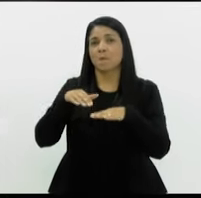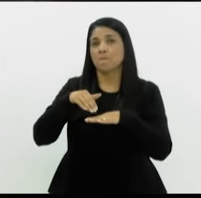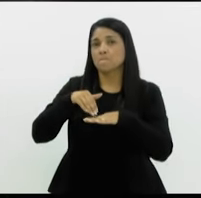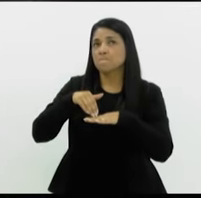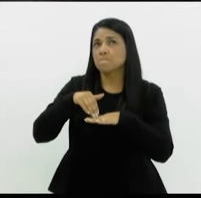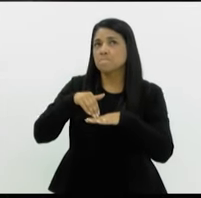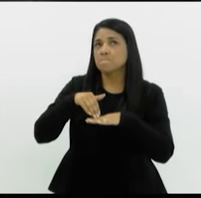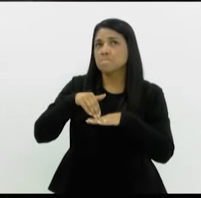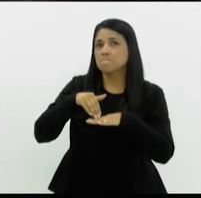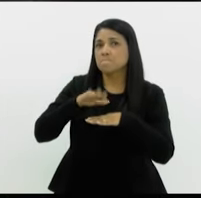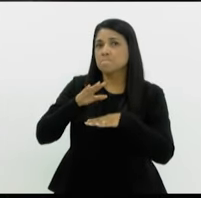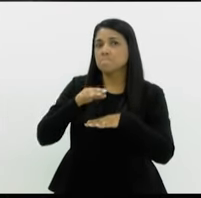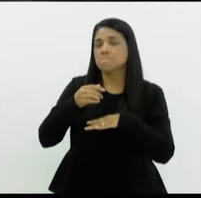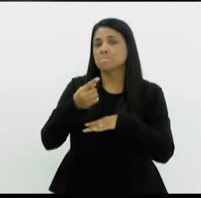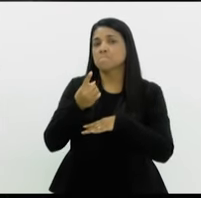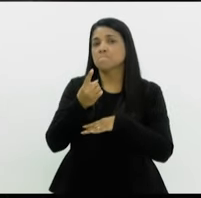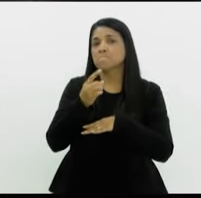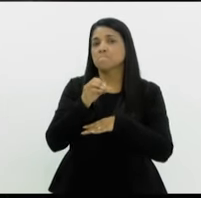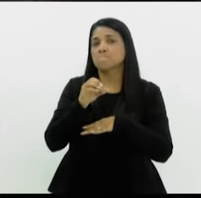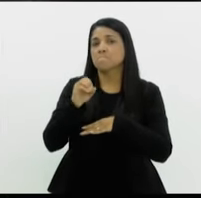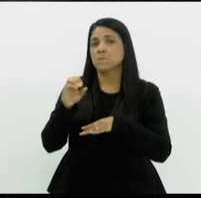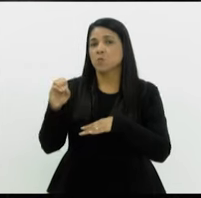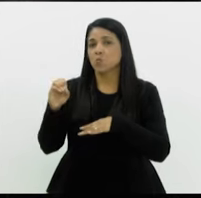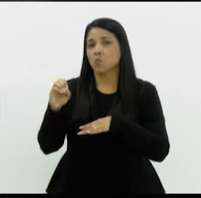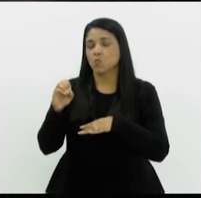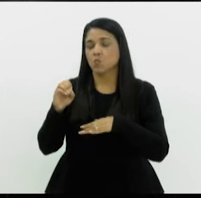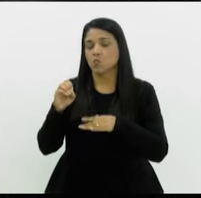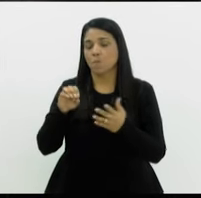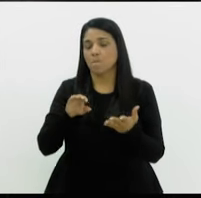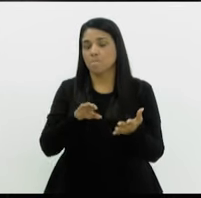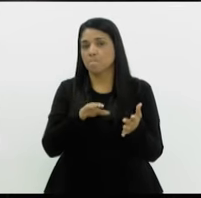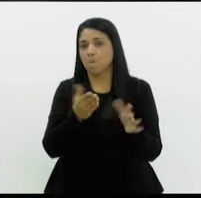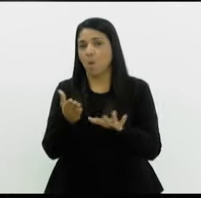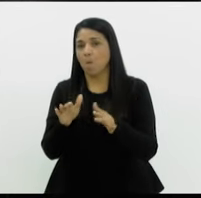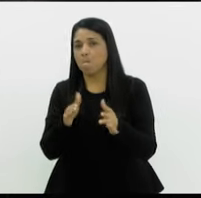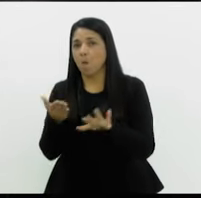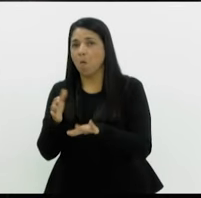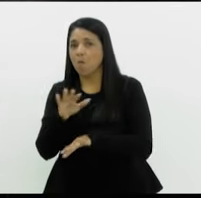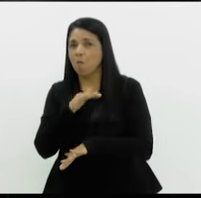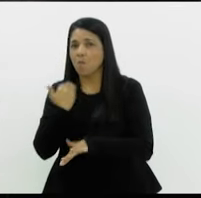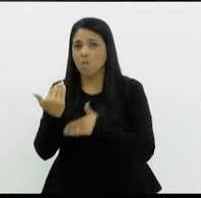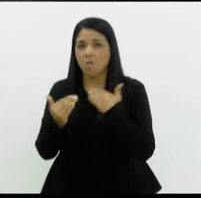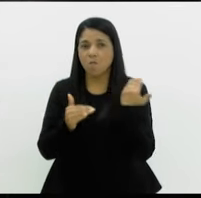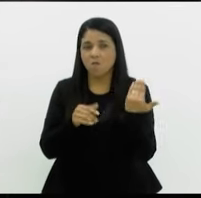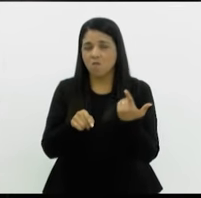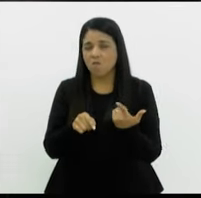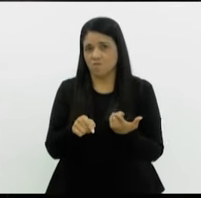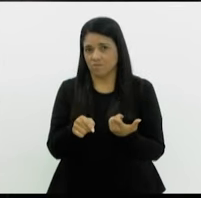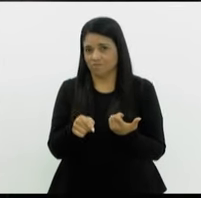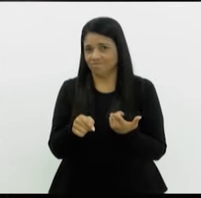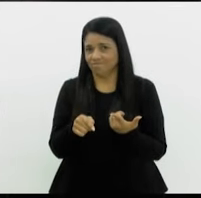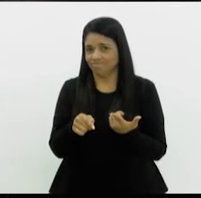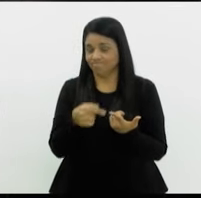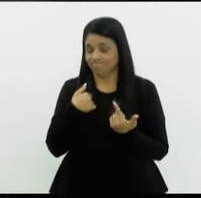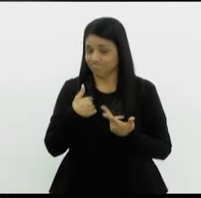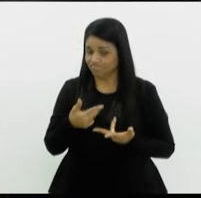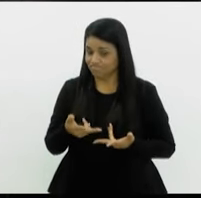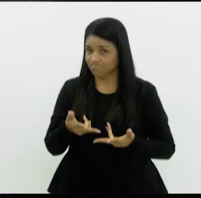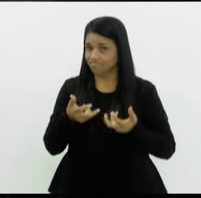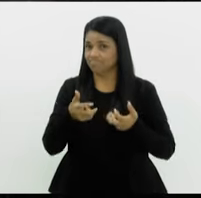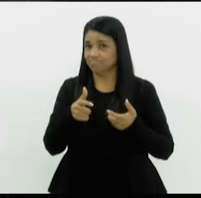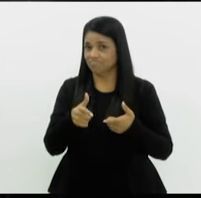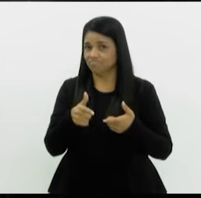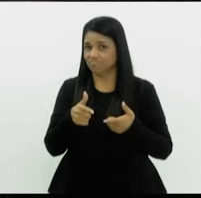1.000 mortos. Então, veja o quadro que nós